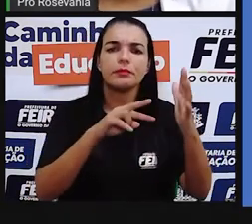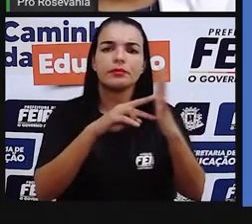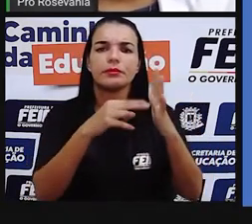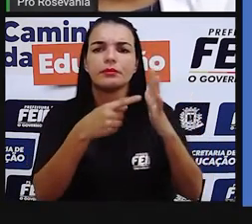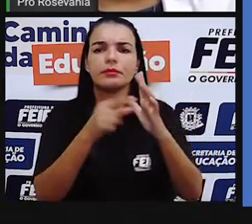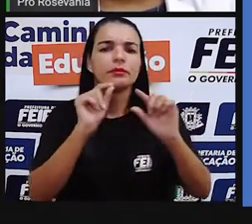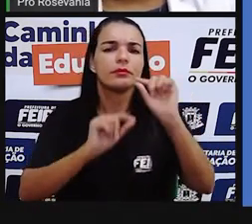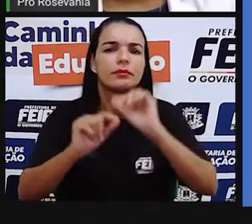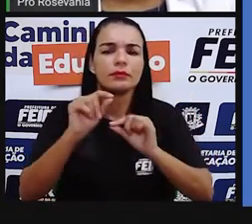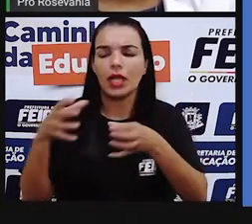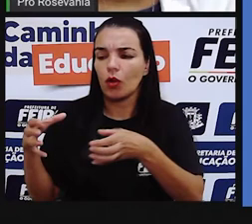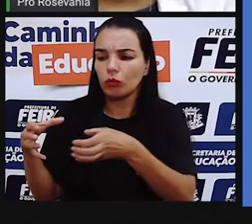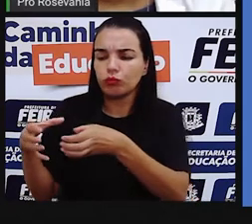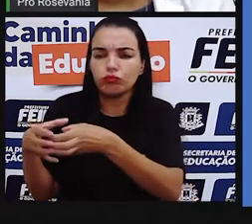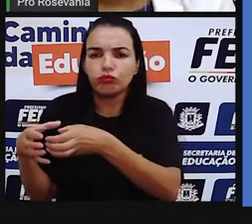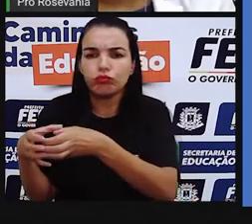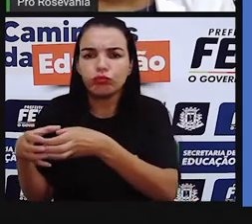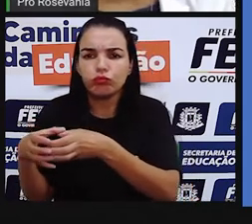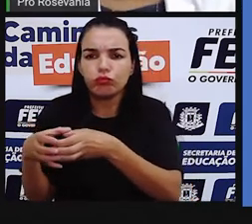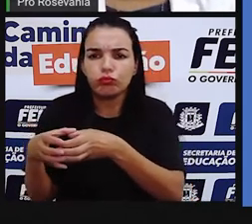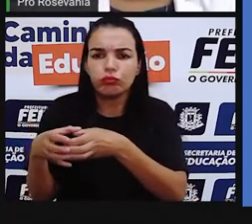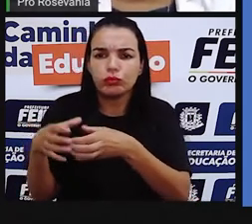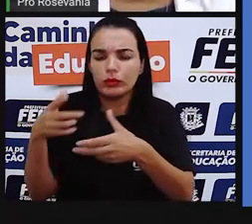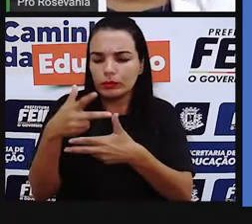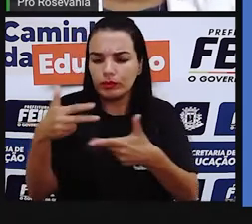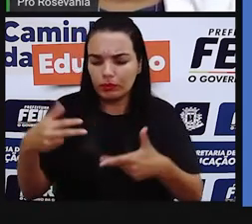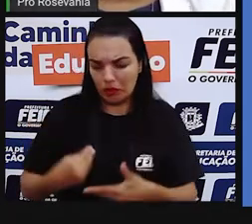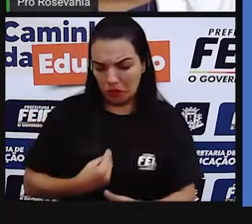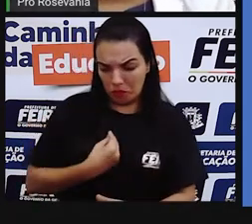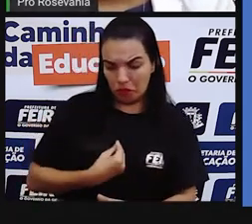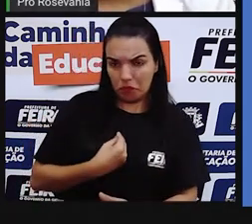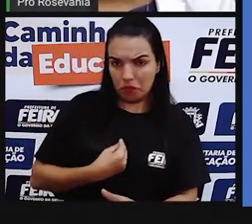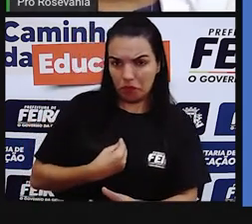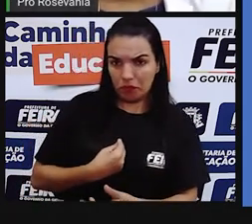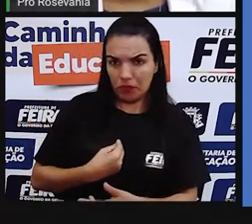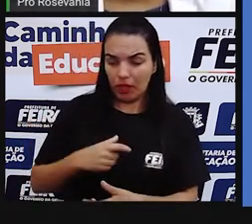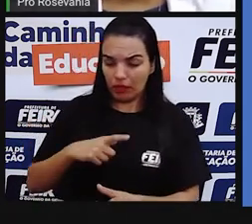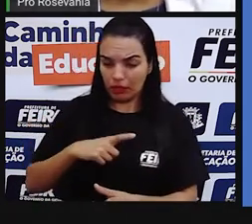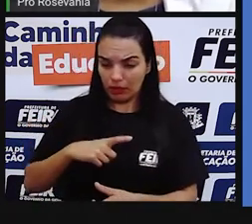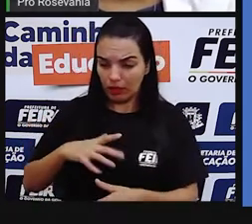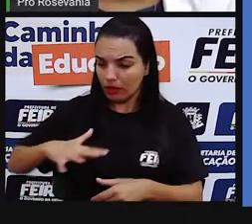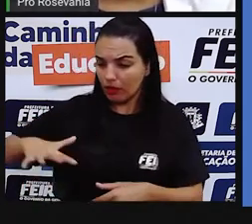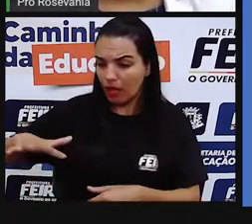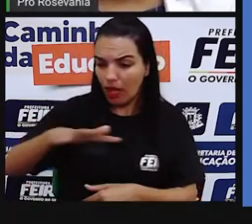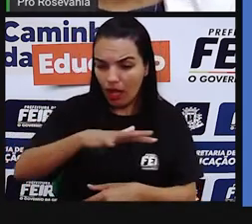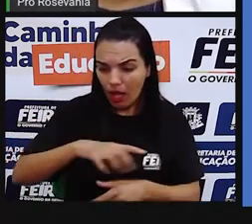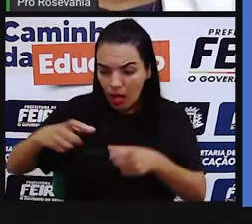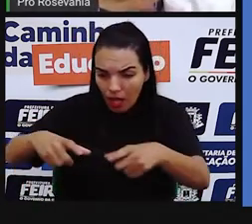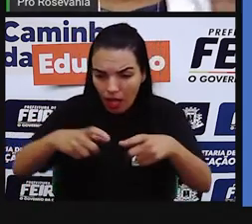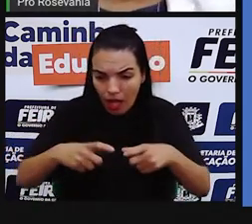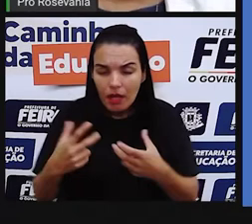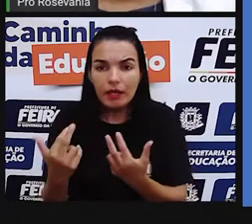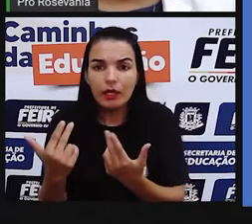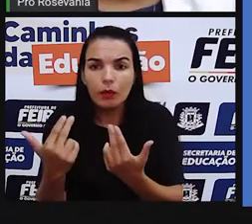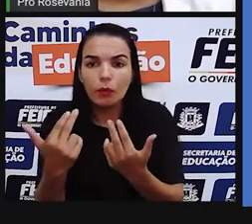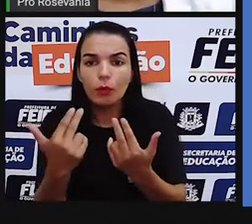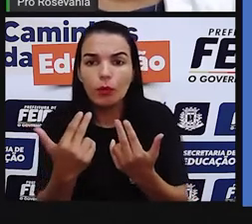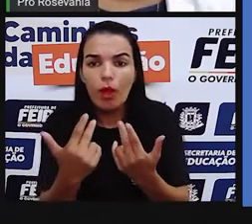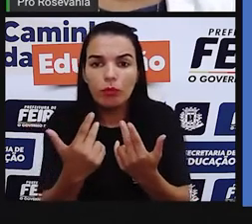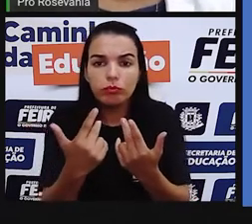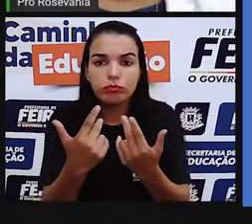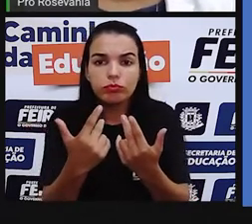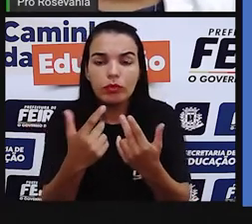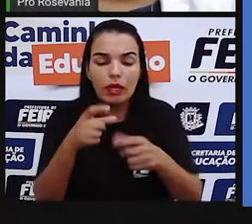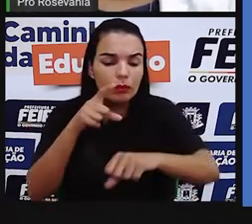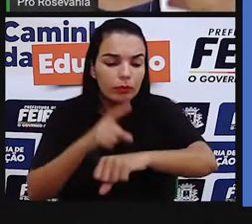como um conjunto de indivíduos da mesma espécie que vivem na mesma área em um determinado período. Isso serve para